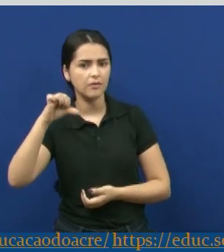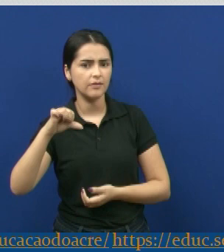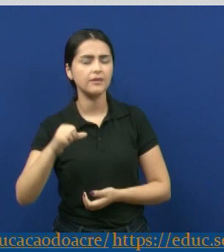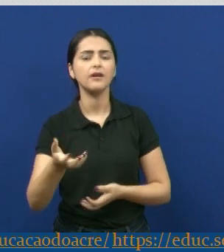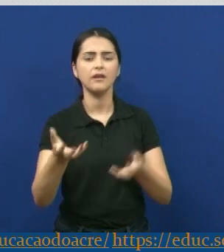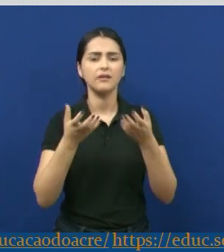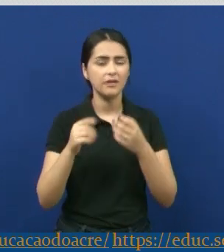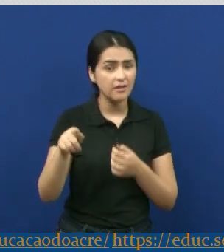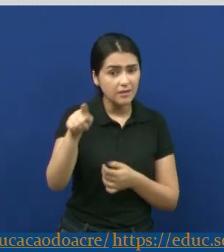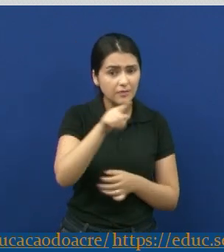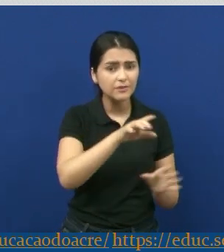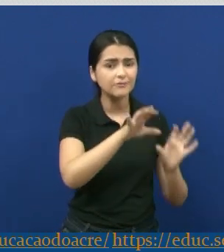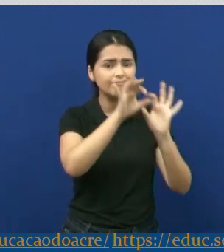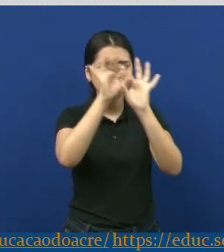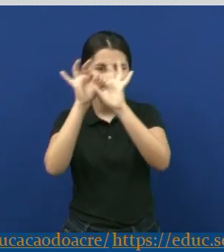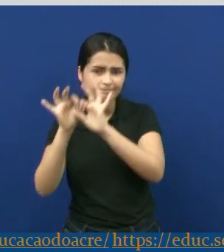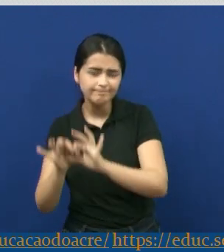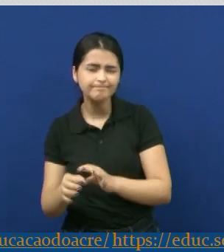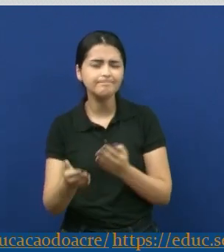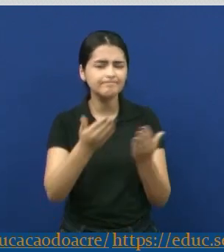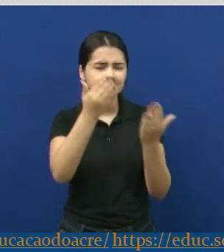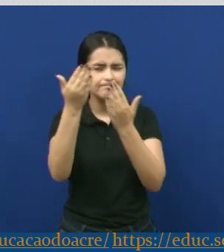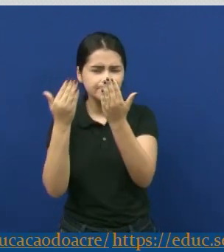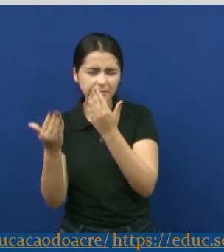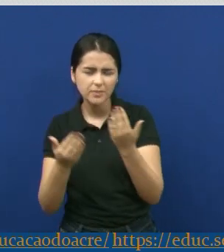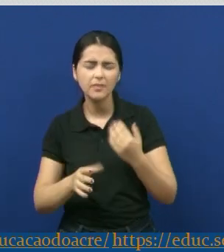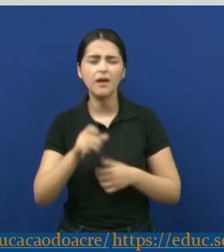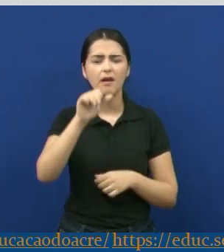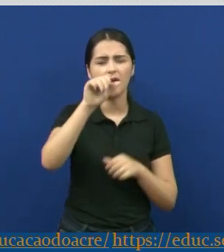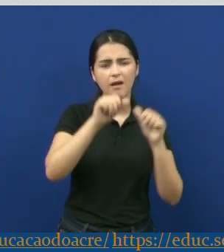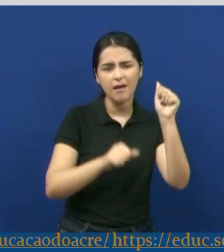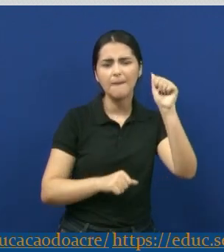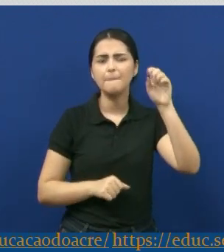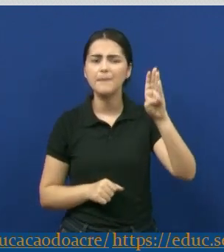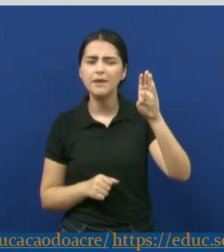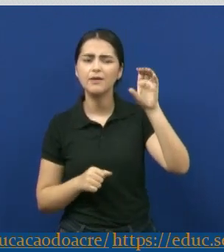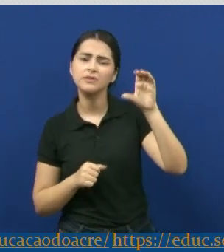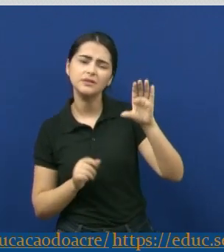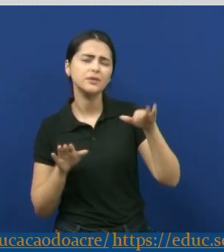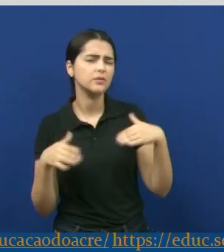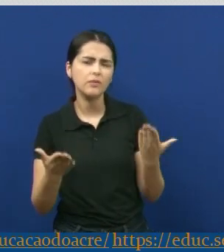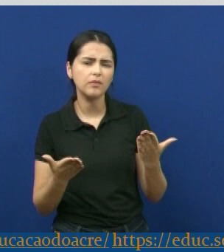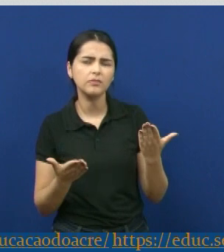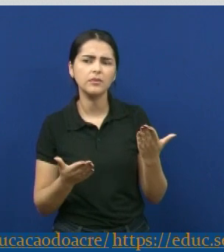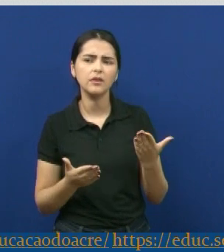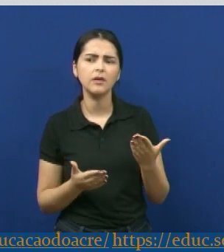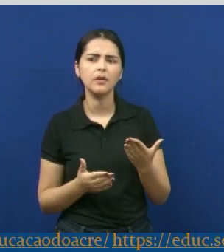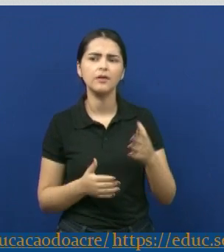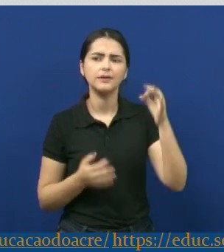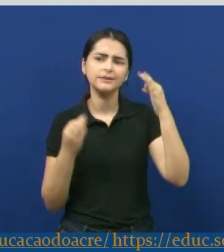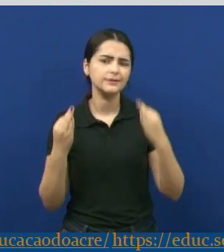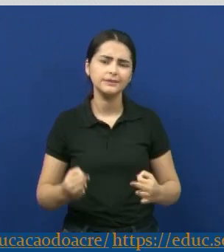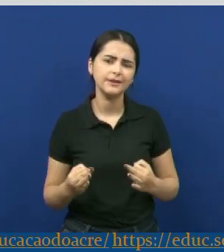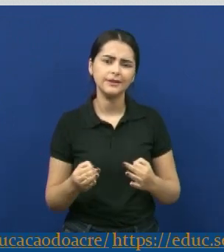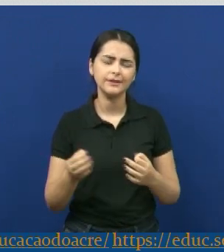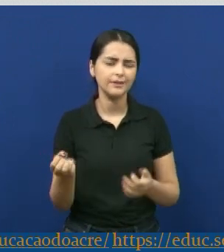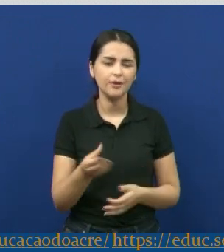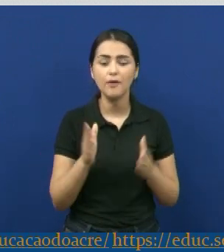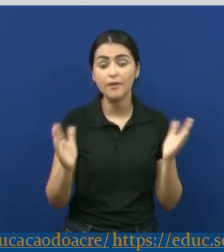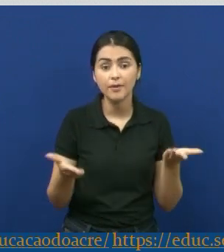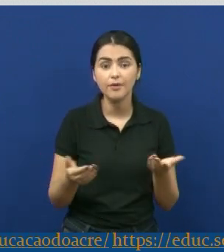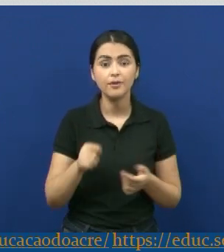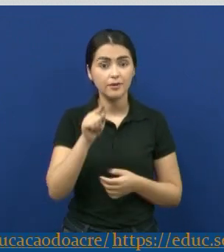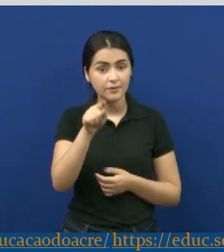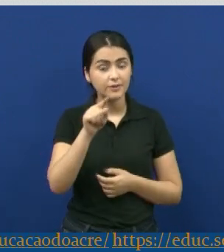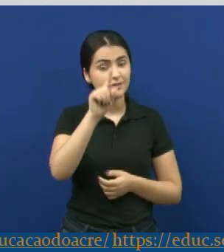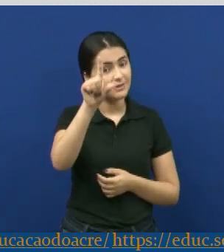Gente, eu quero que vocês relacionem aí A, B ou C nessas bandeiras. Qual é a bandeira atual? Aí vocês